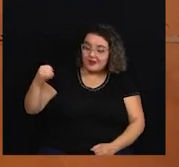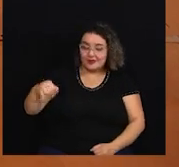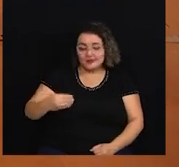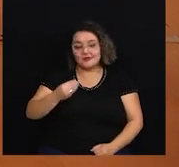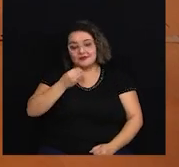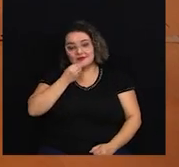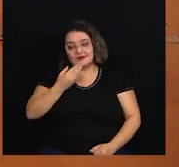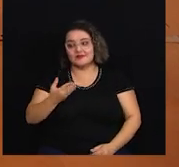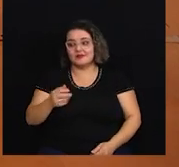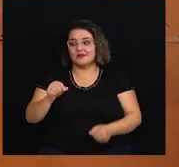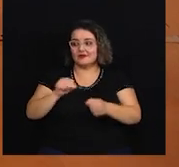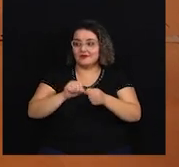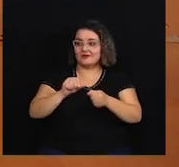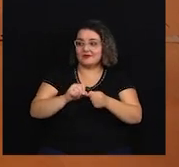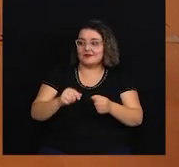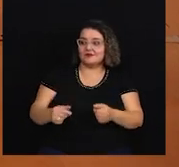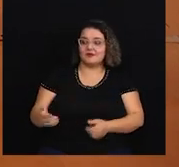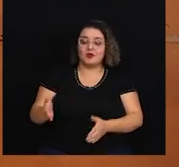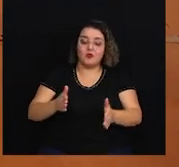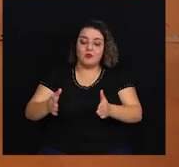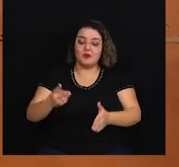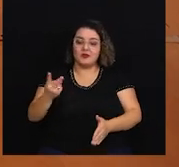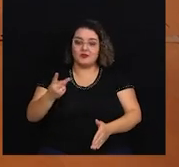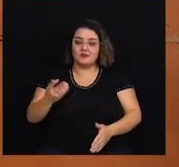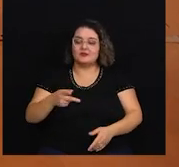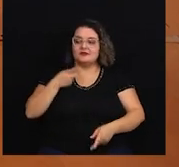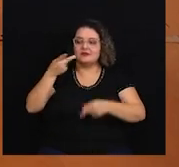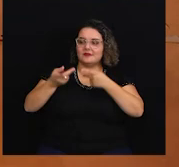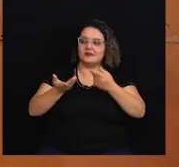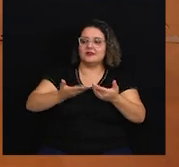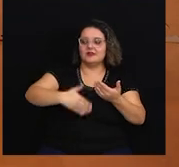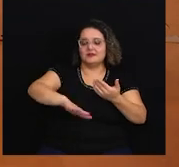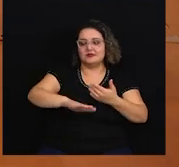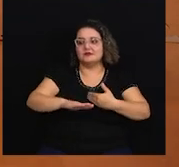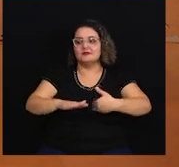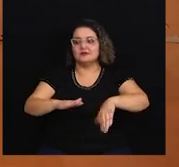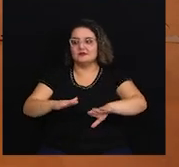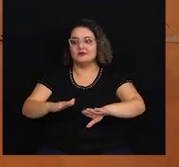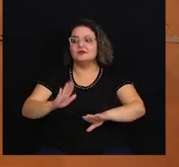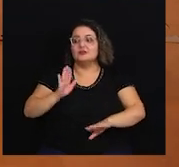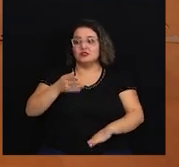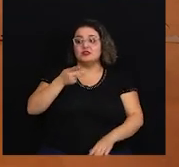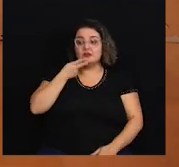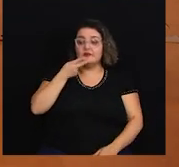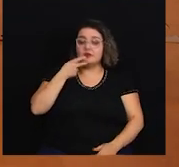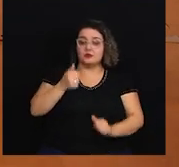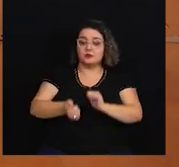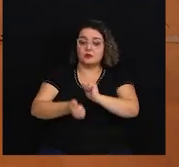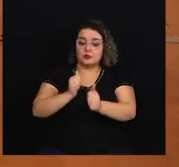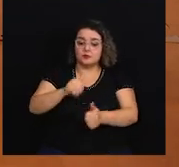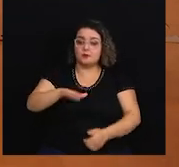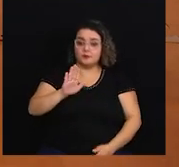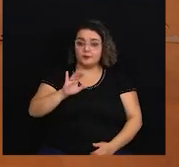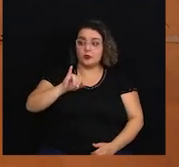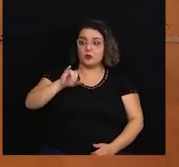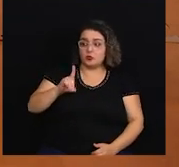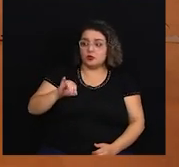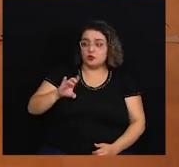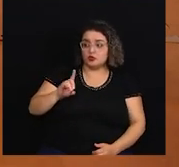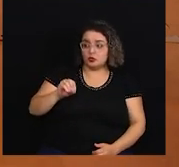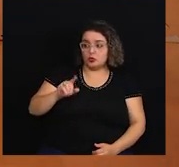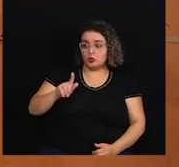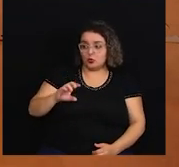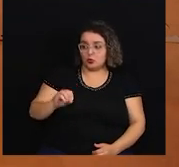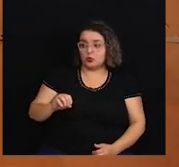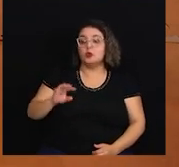oportunidade para gente fazer uma parte 2 para falar mais sobre taekwondo já falei aqui no mais esportes o jogo e o mestre